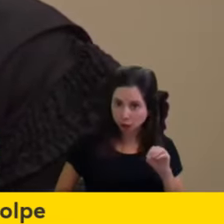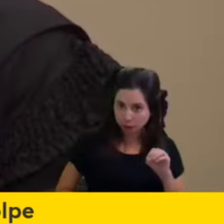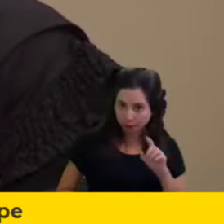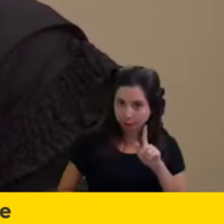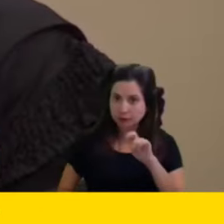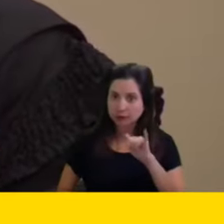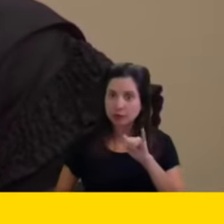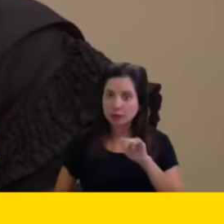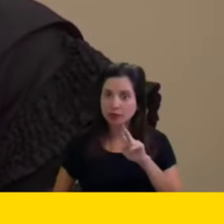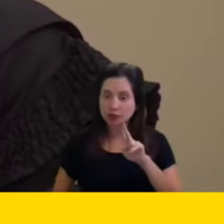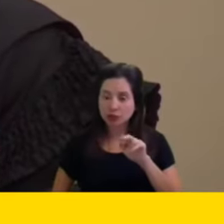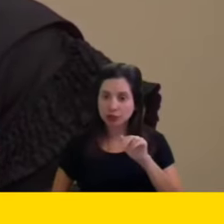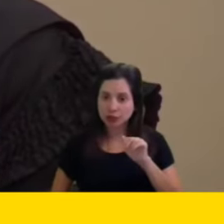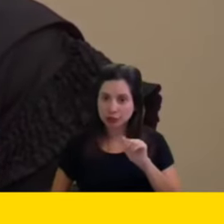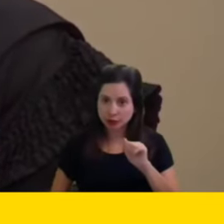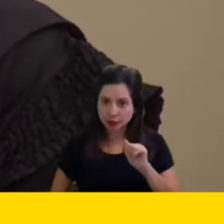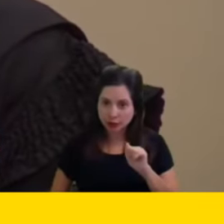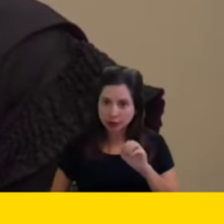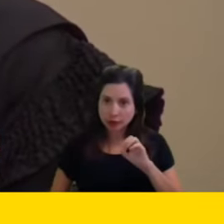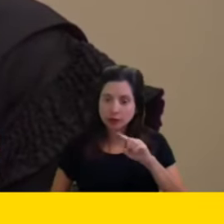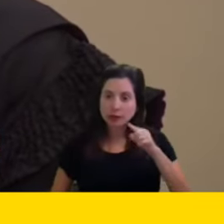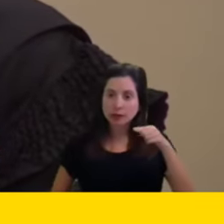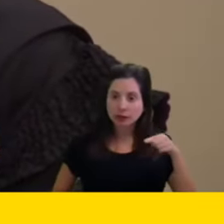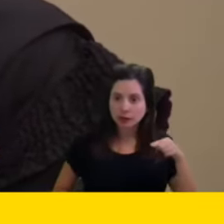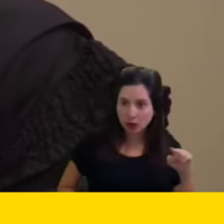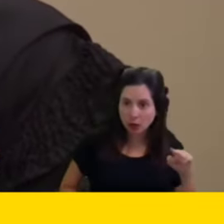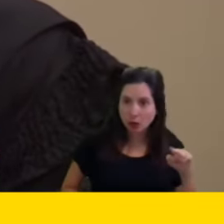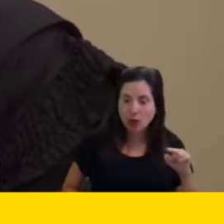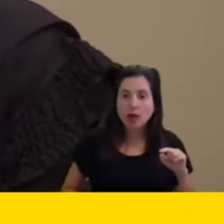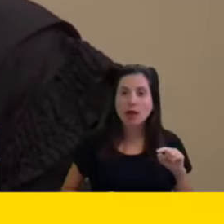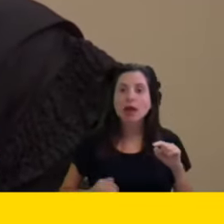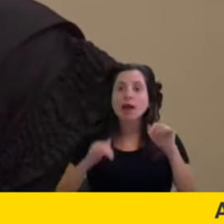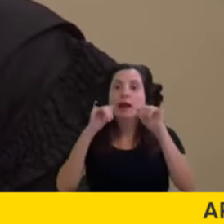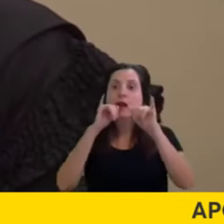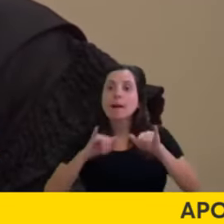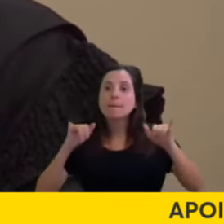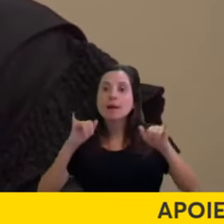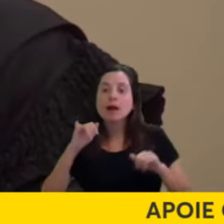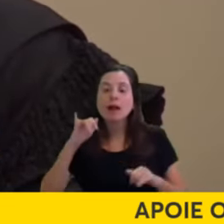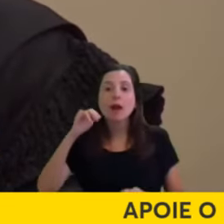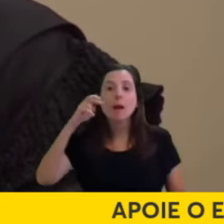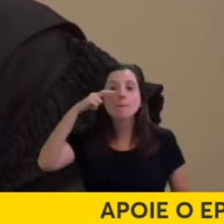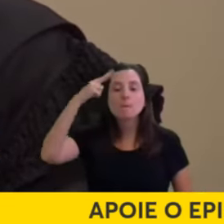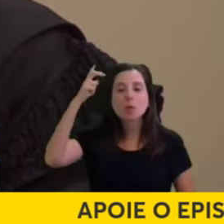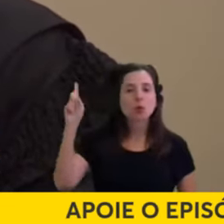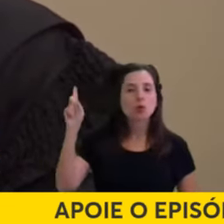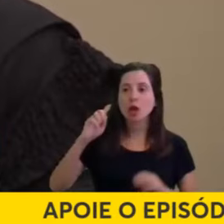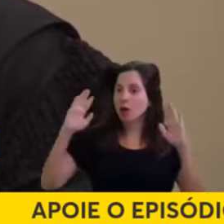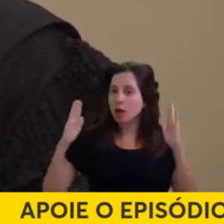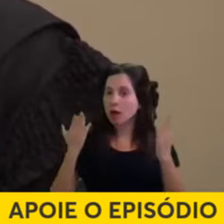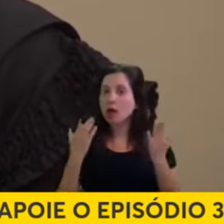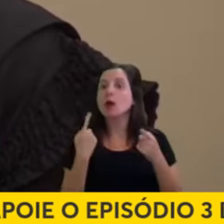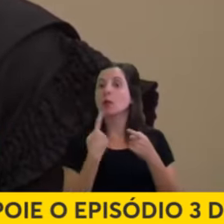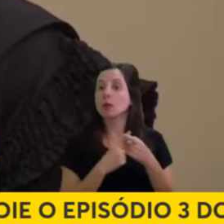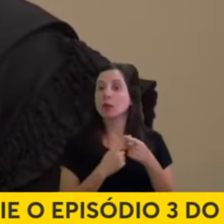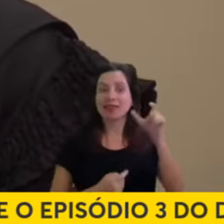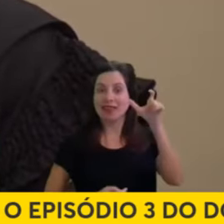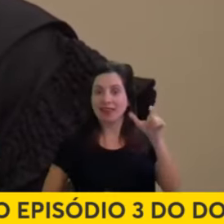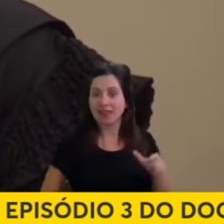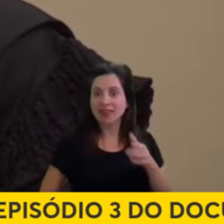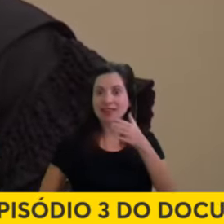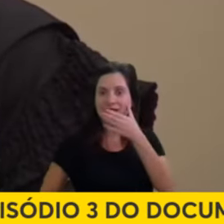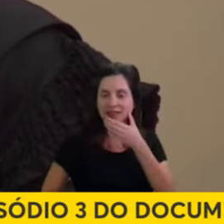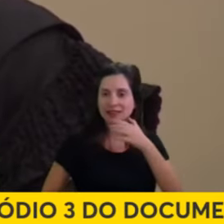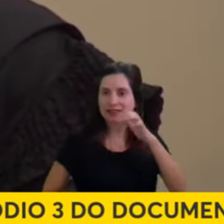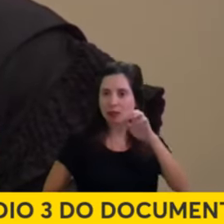que ess se fez doação oculta a campanha de moro não declar isso não ocorreu porque Eduardo Girão sequer foi arrolado como